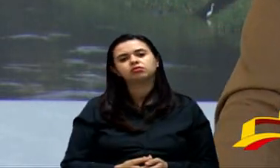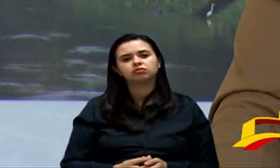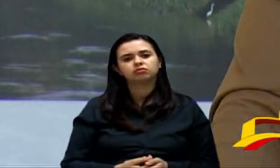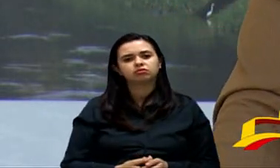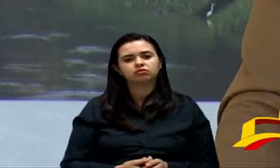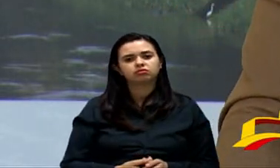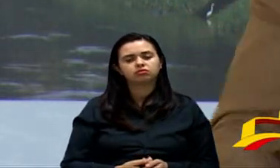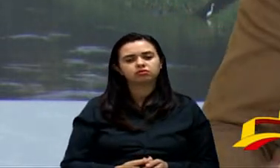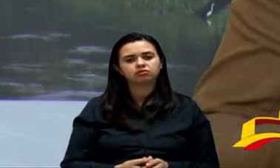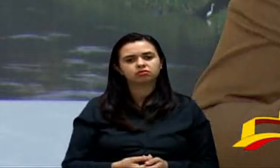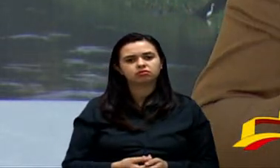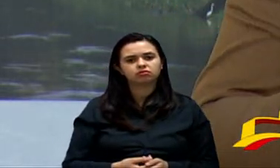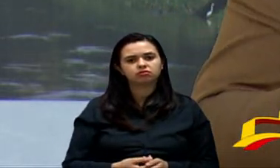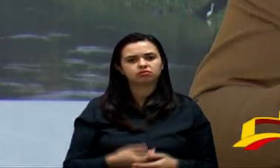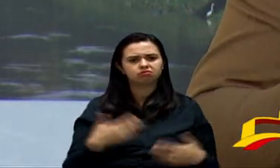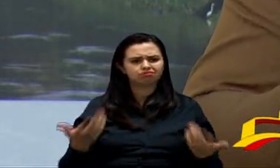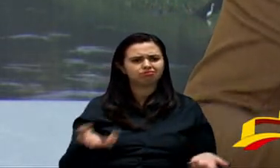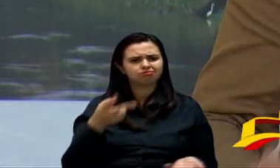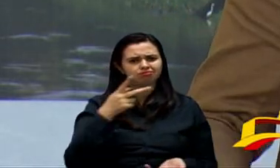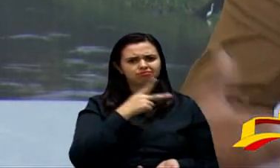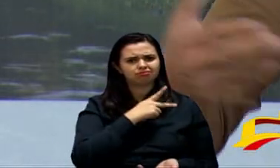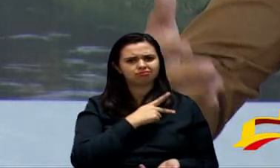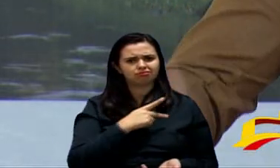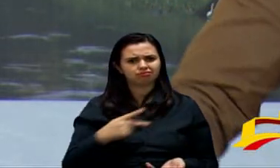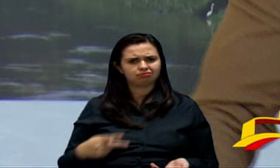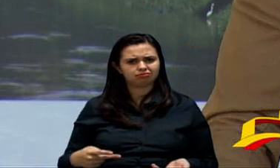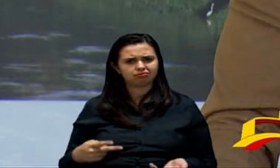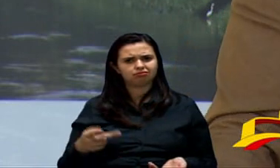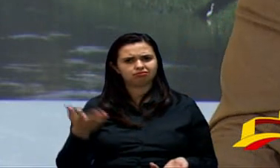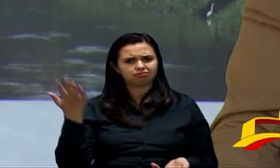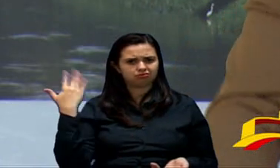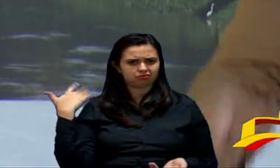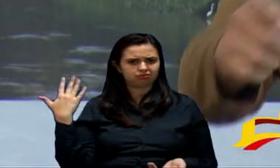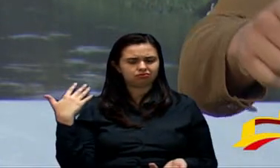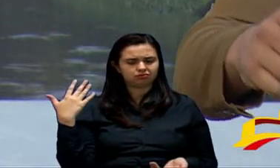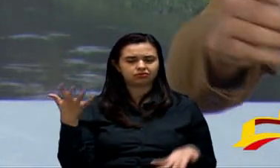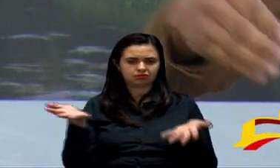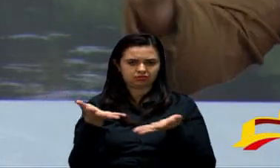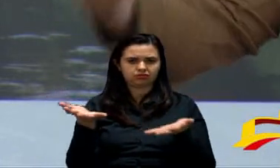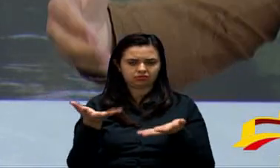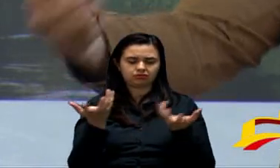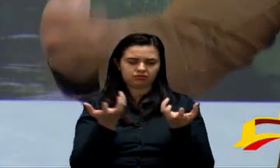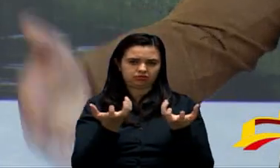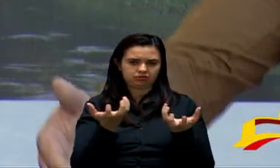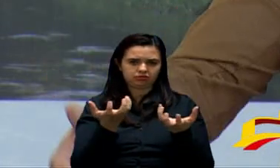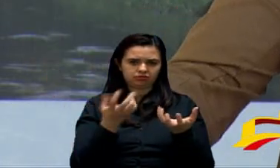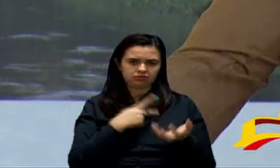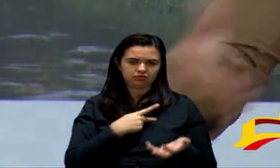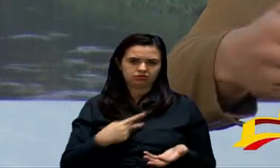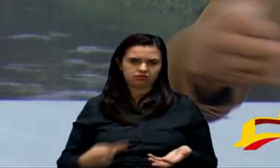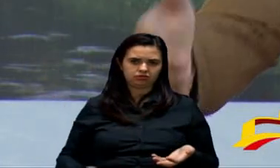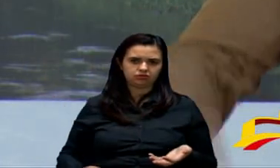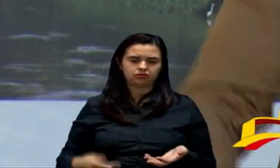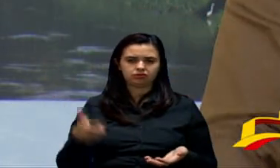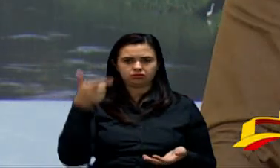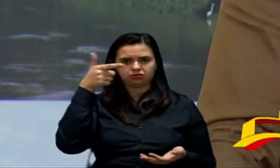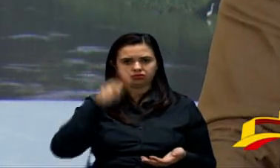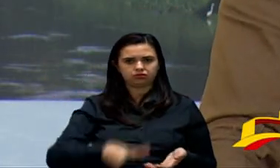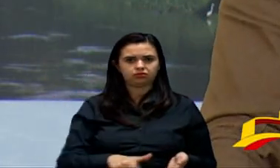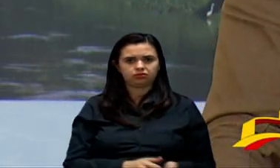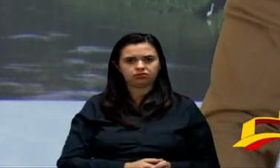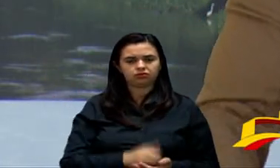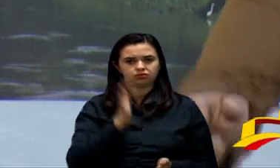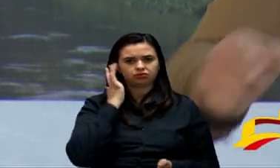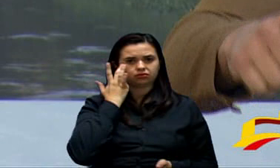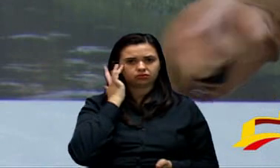Então, esse presidenciável, né, quer ser presidenciável, mas eu tenho certeza que ele vai desistir, vão colocar lá um